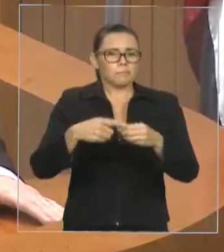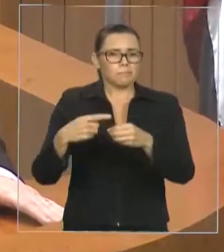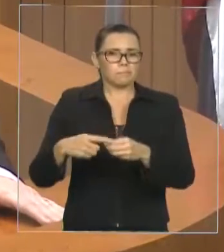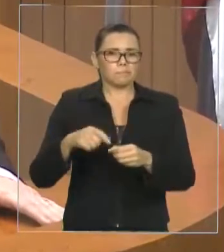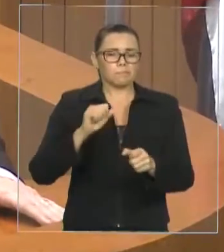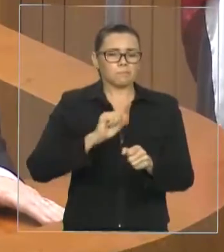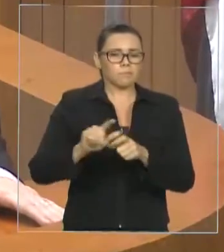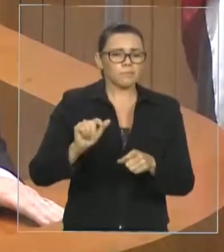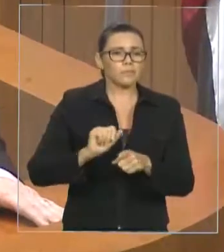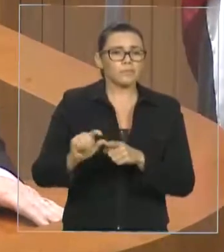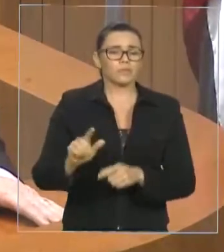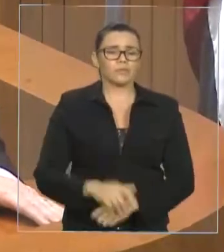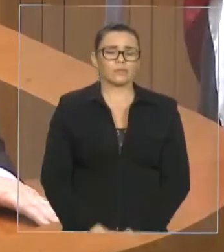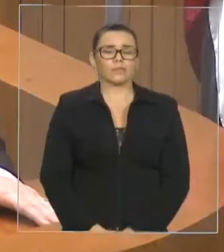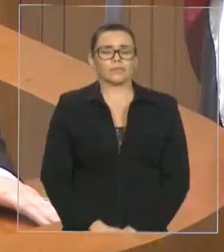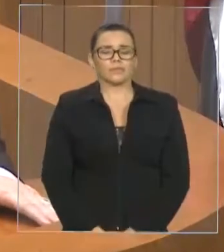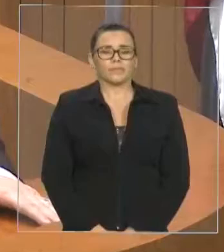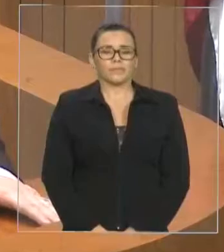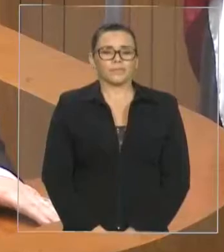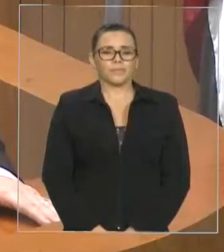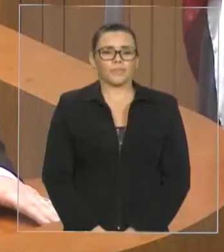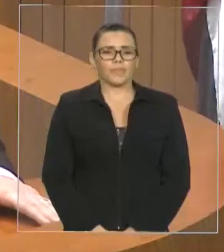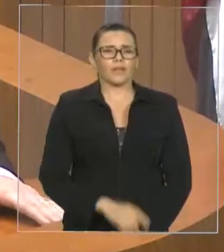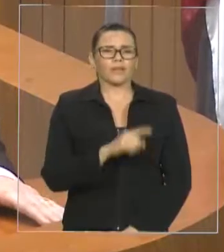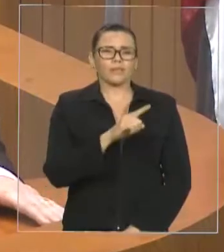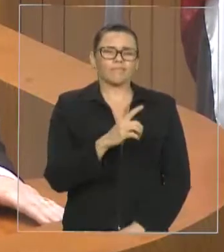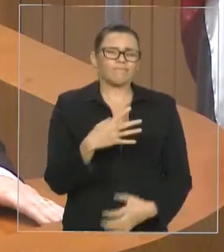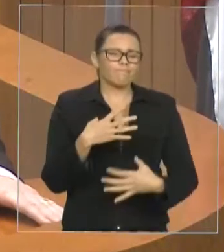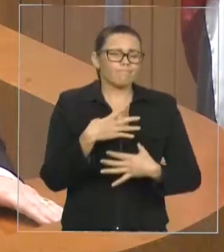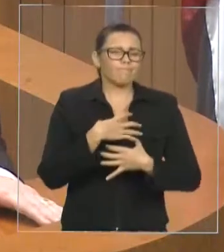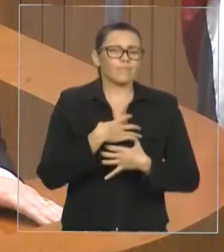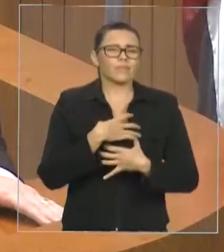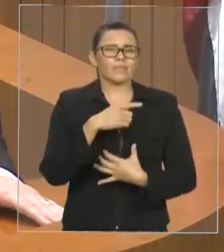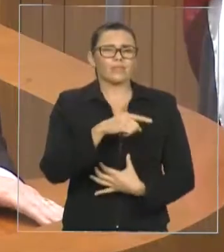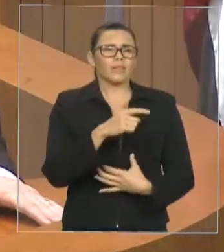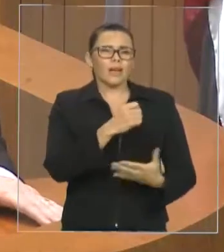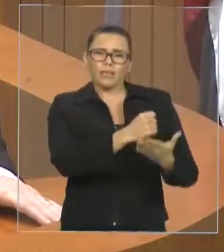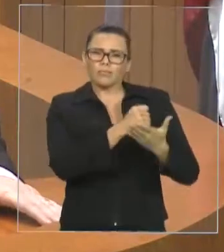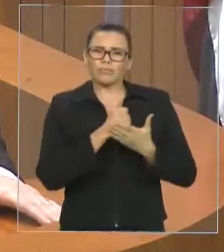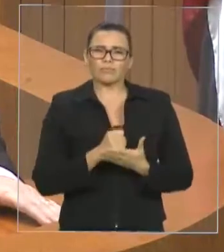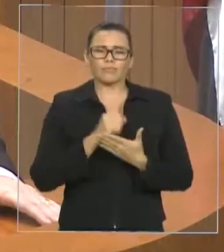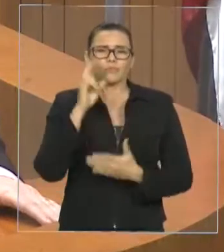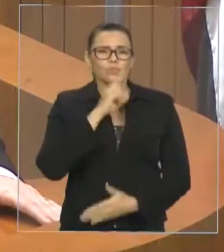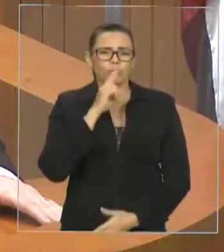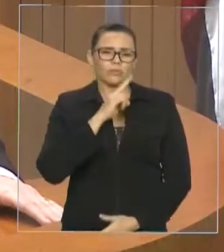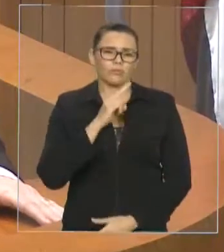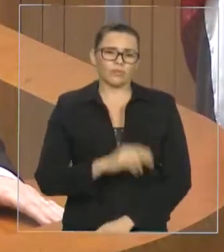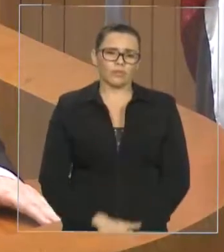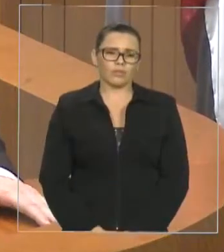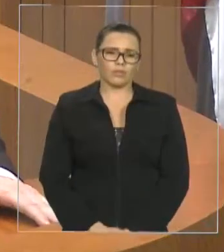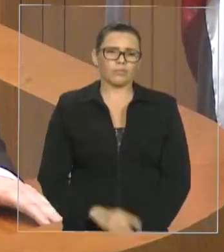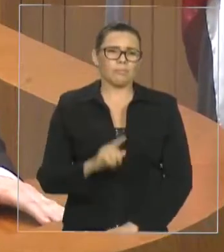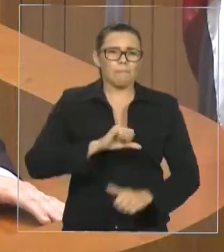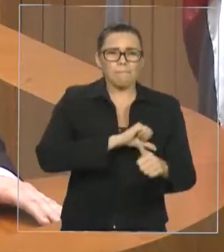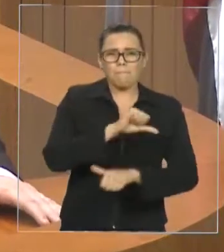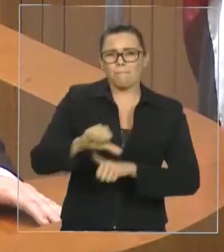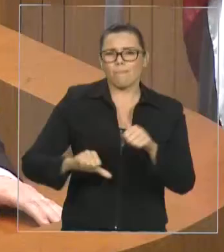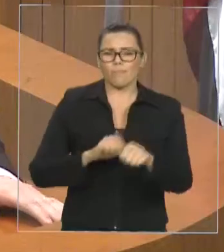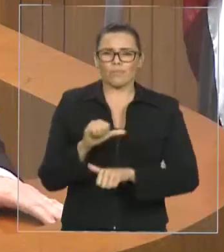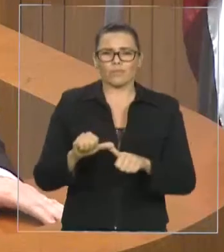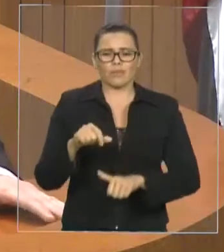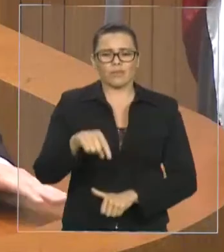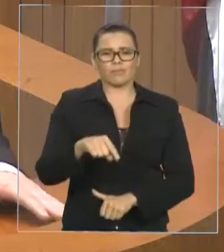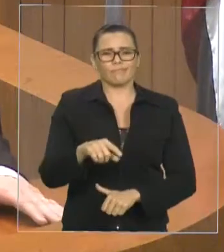é raro e só observar tome providências urgentes para que possa reverter essa situação